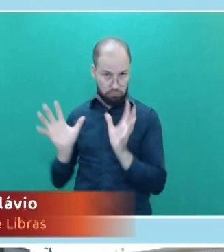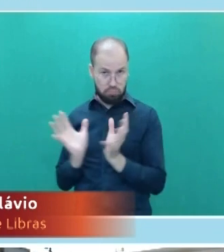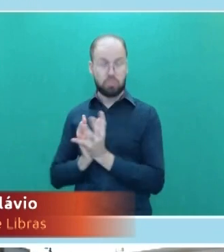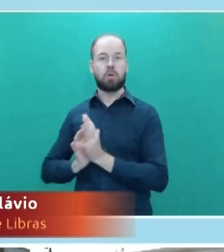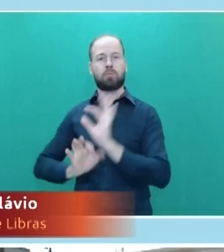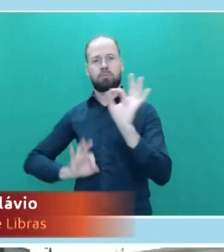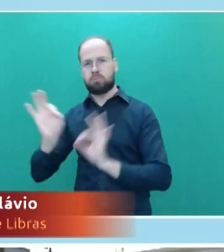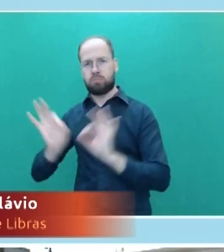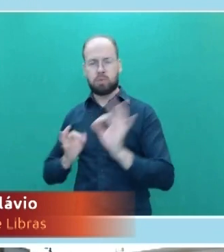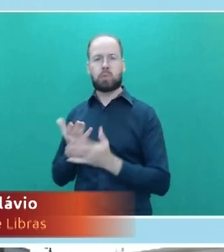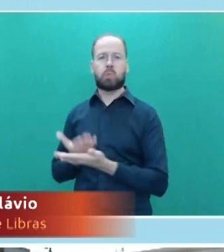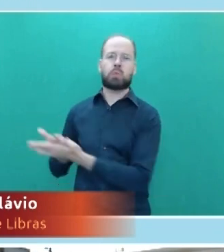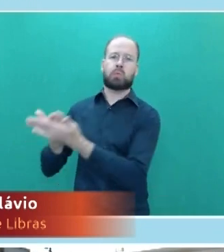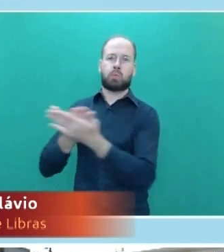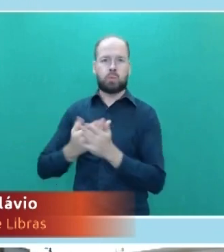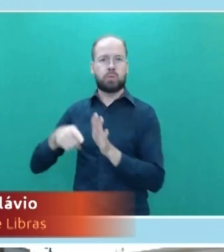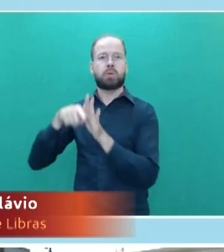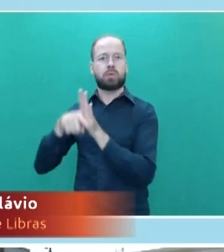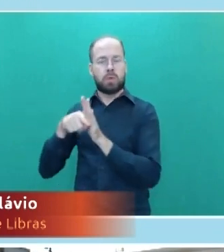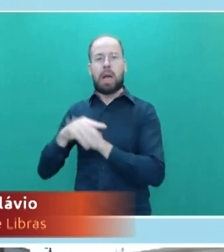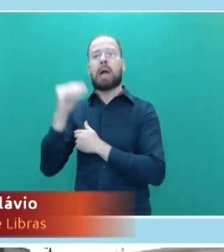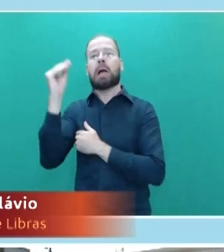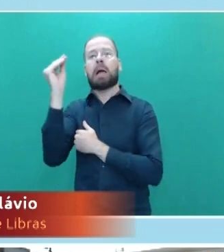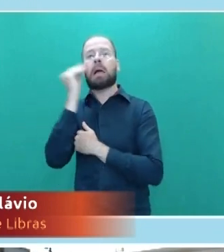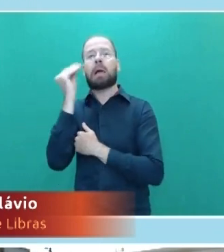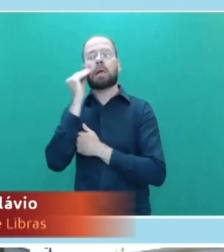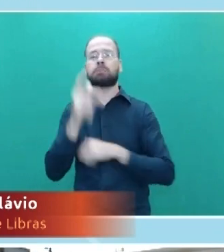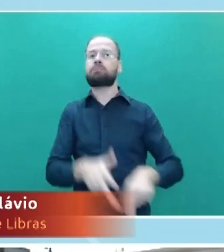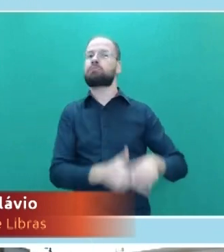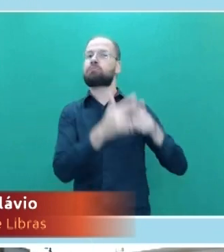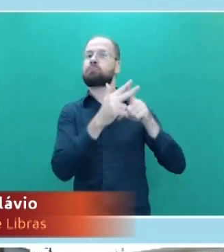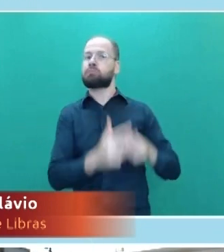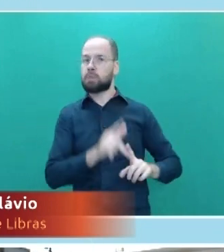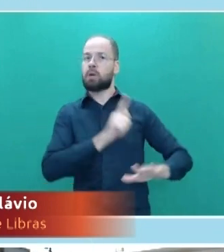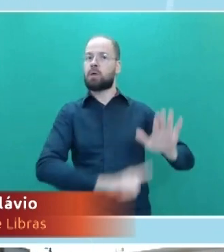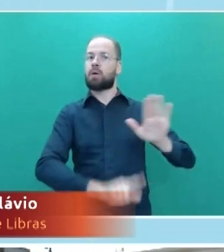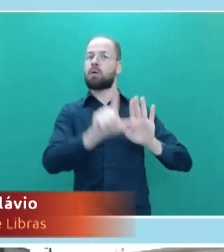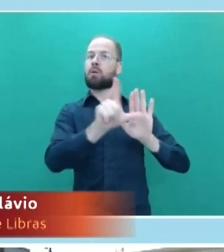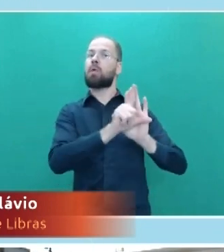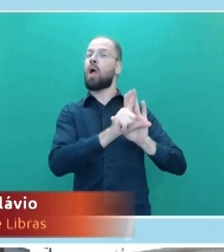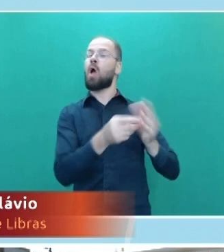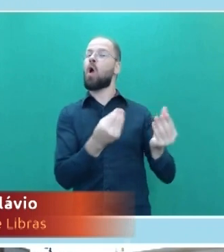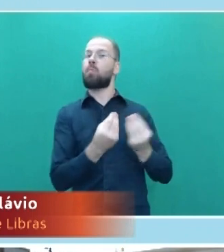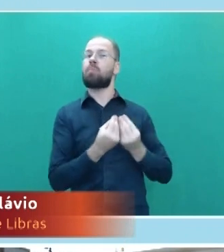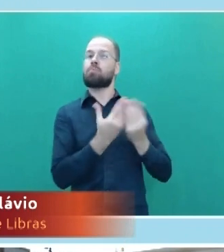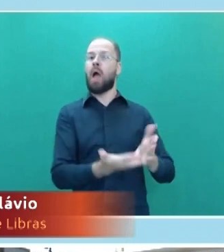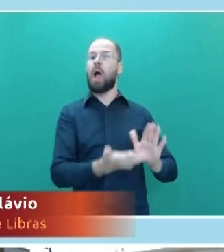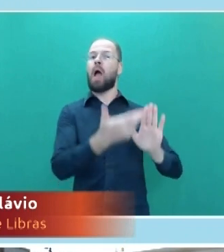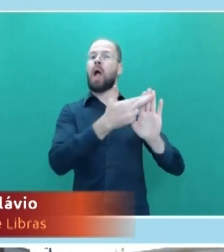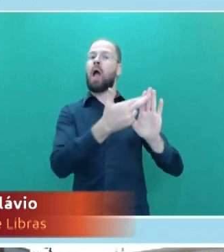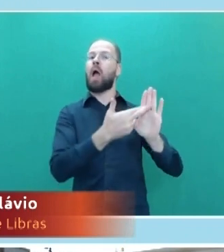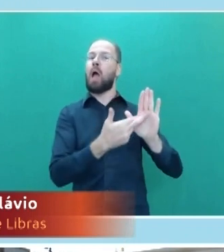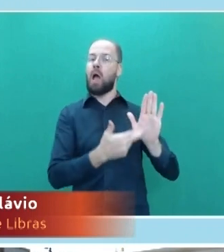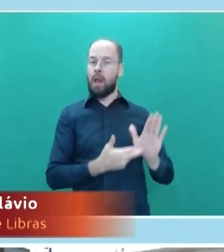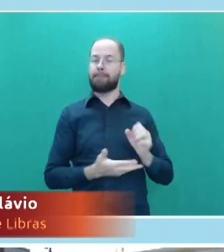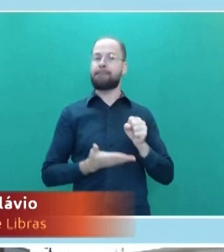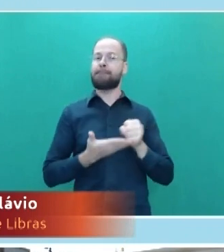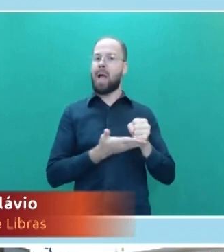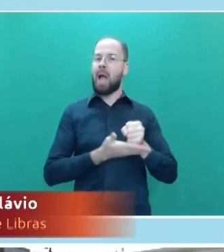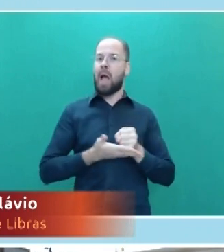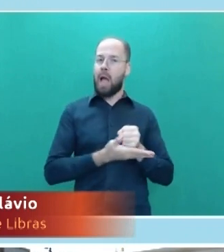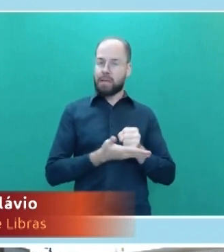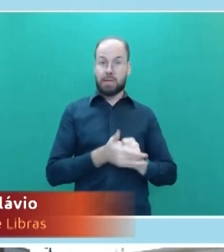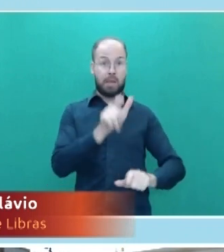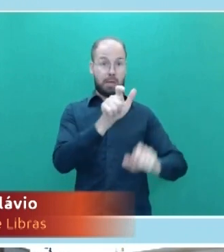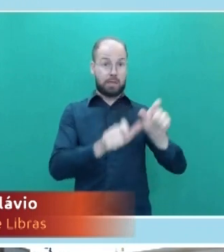no Congresso, para tentar regulamentar um arcabouço legal, umas regras mínimas para que esses trabalhadores